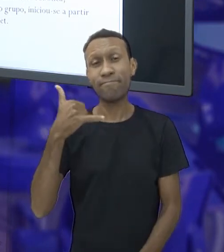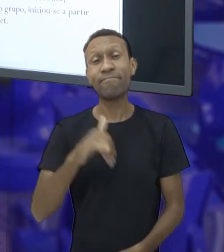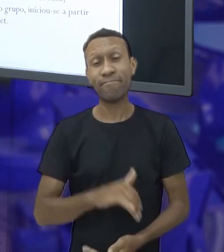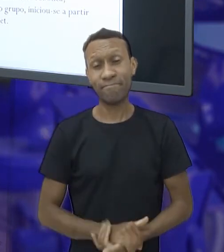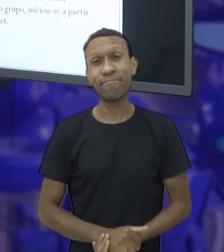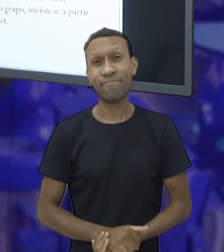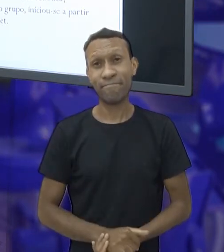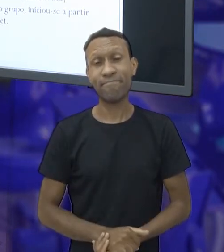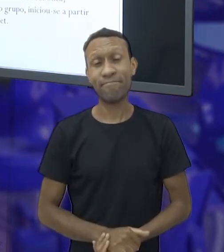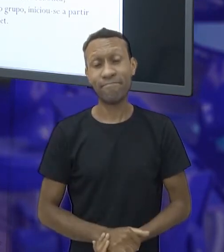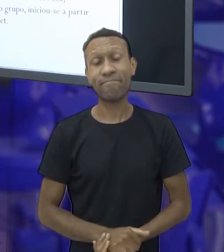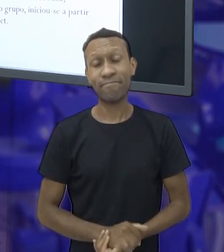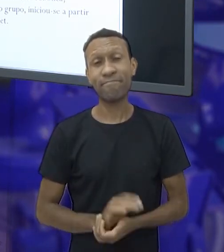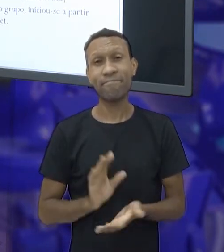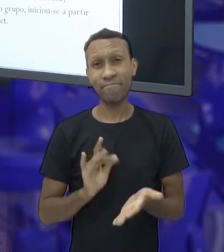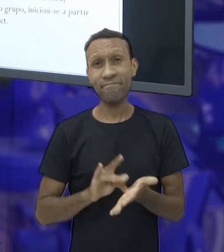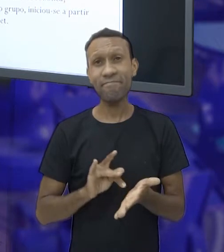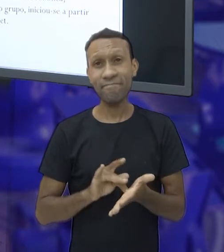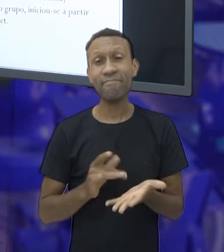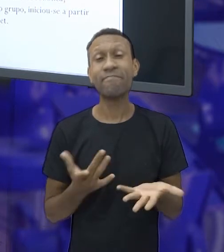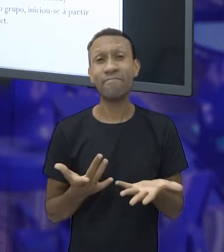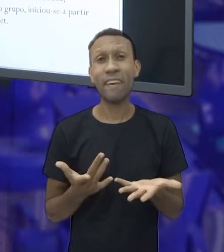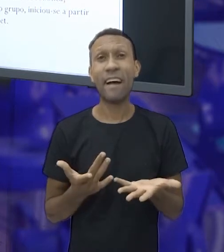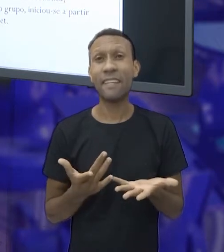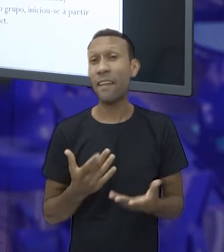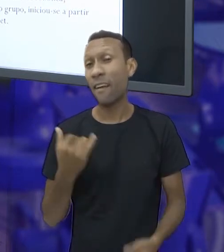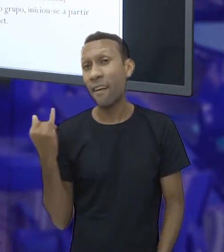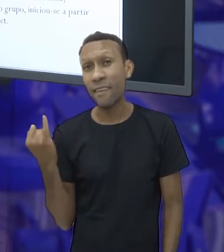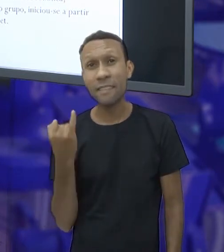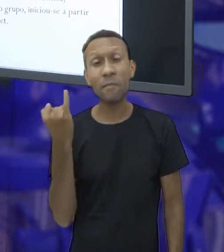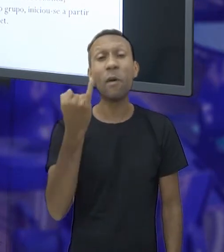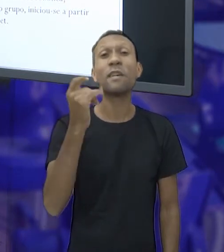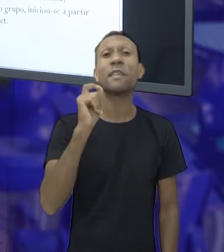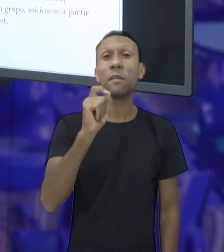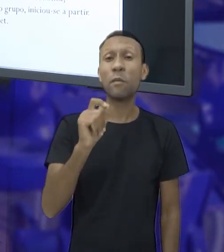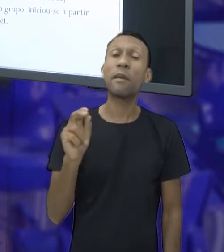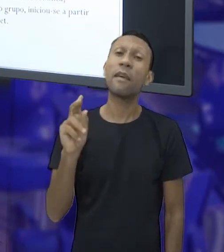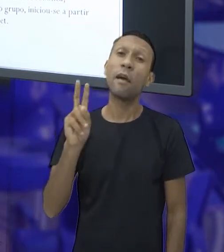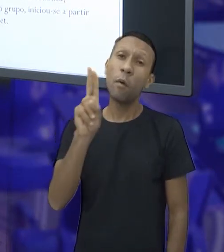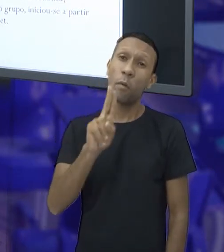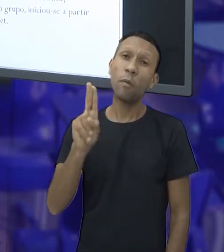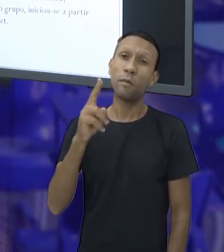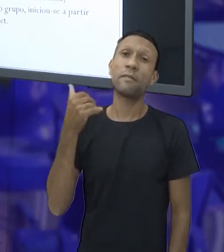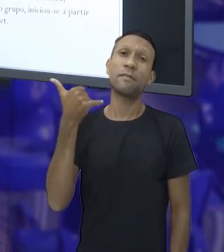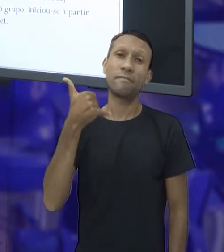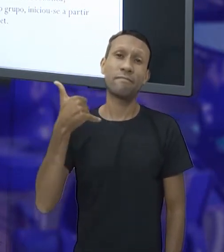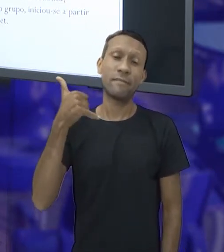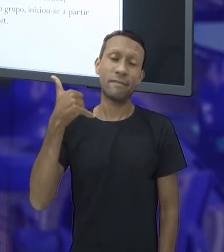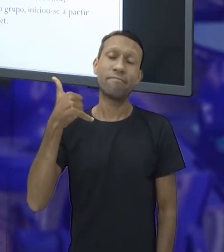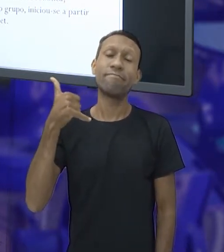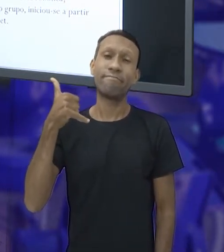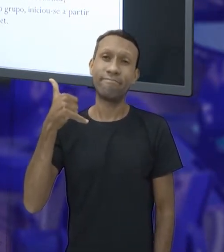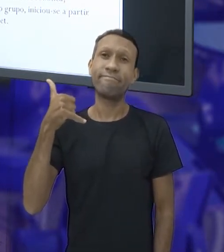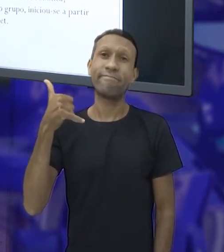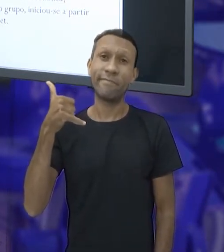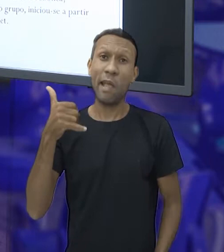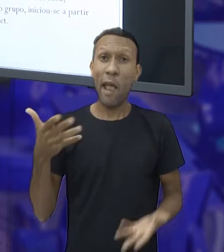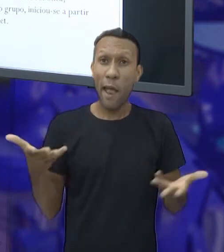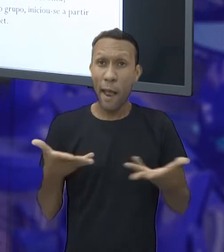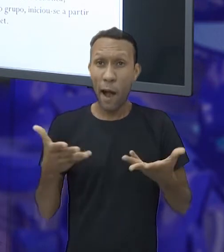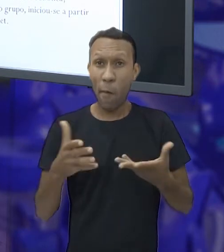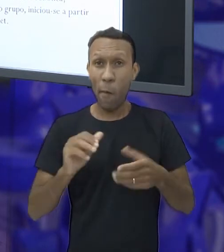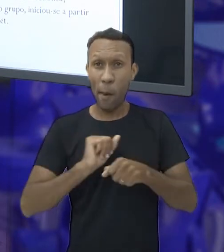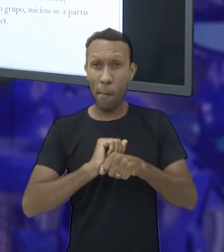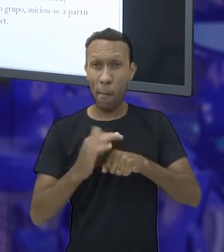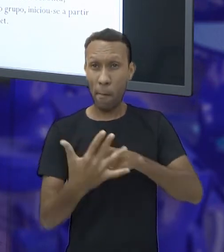Então, tornou-se extremamente importante isso aqui. E agora, dentro desse período de pandemia,